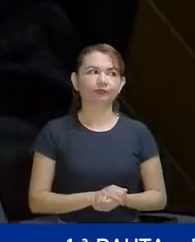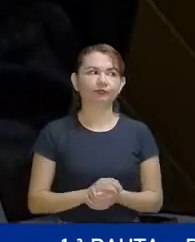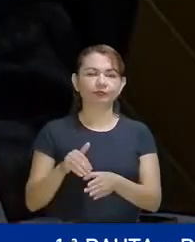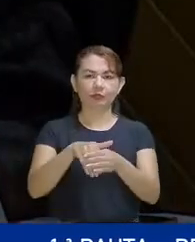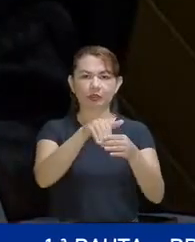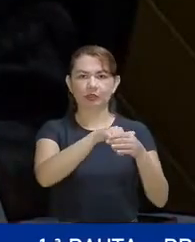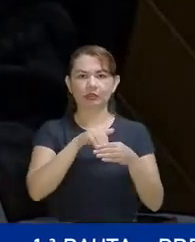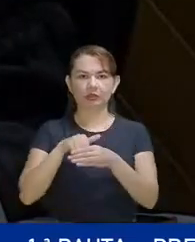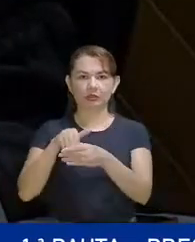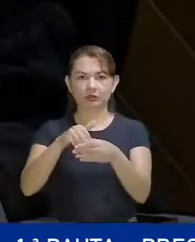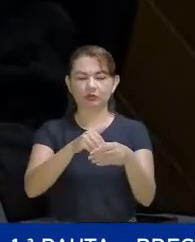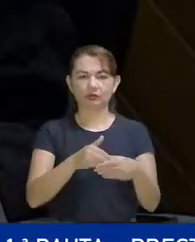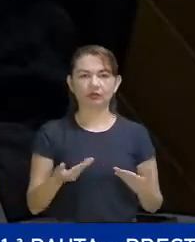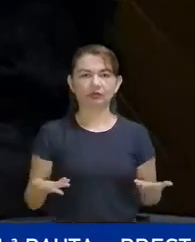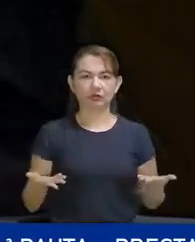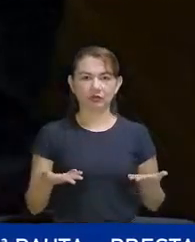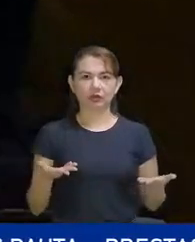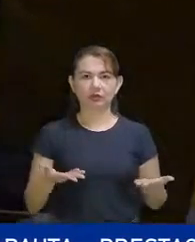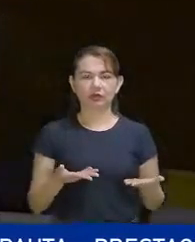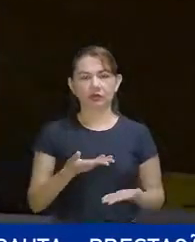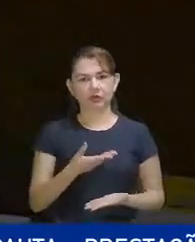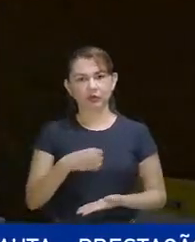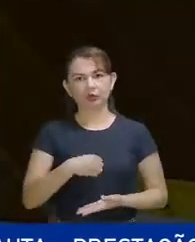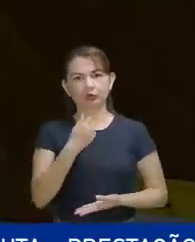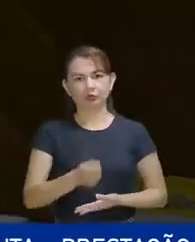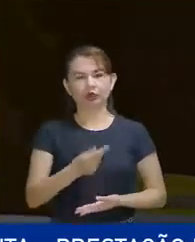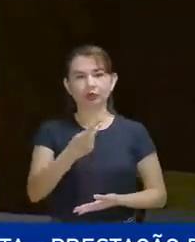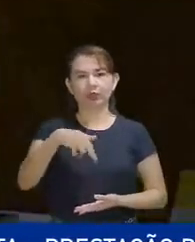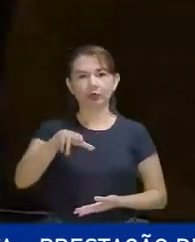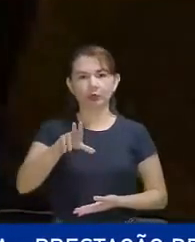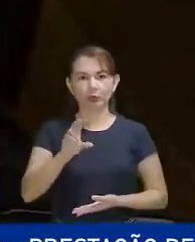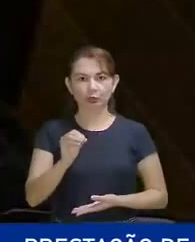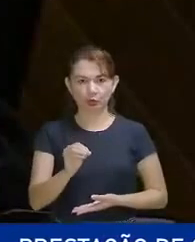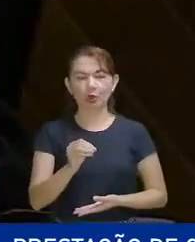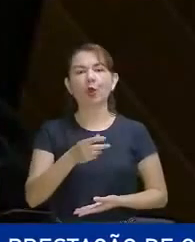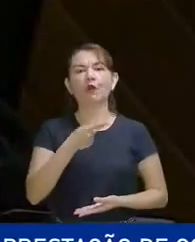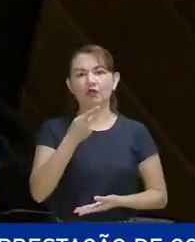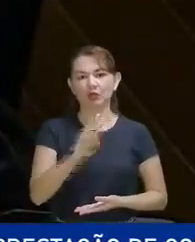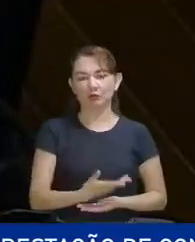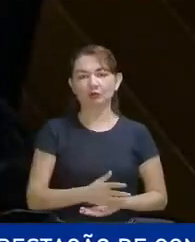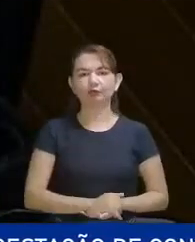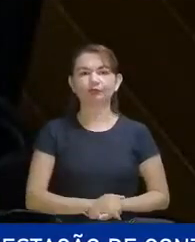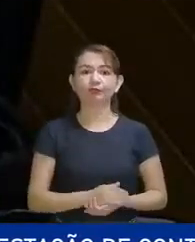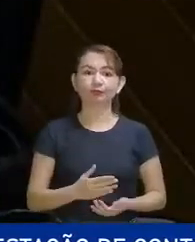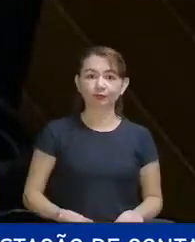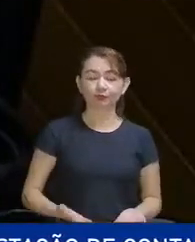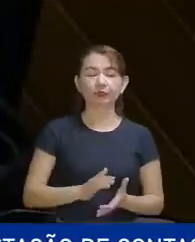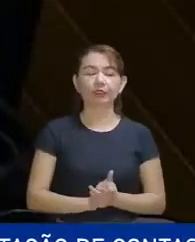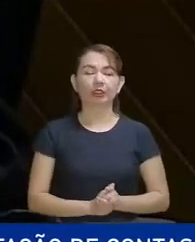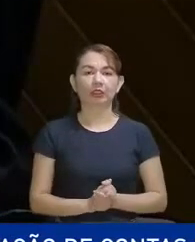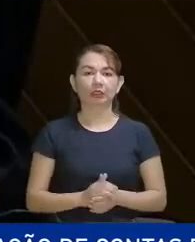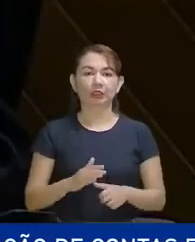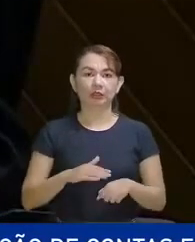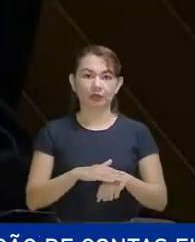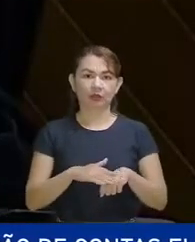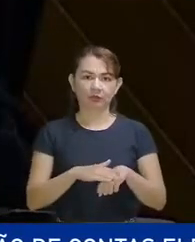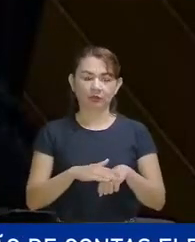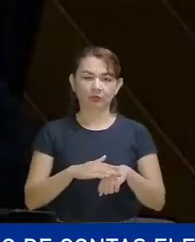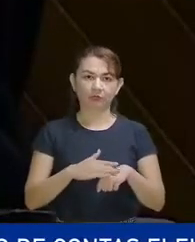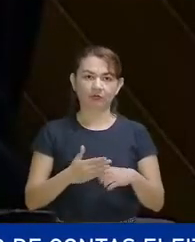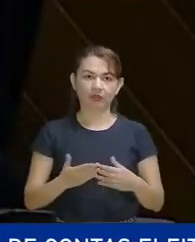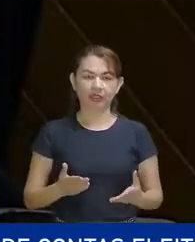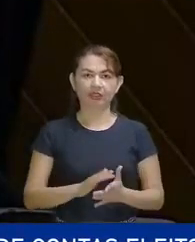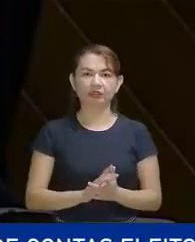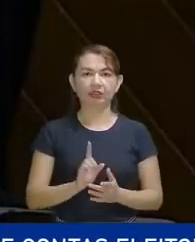acordo que se referiu agora o juiz Paulo Madeira, e inclusive em conversa após